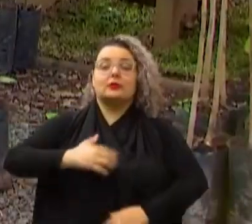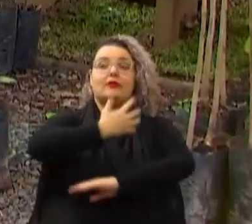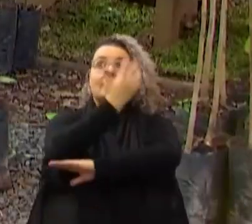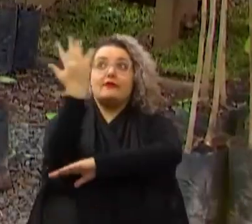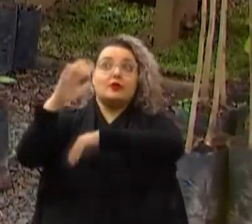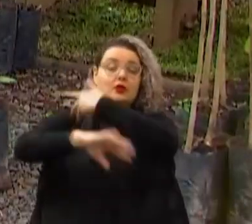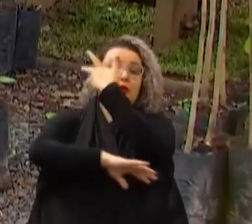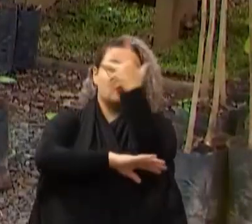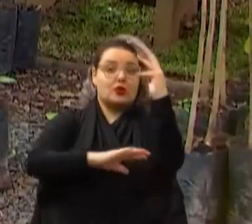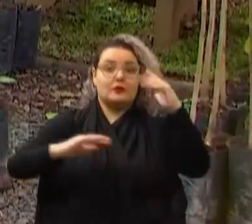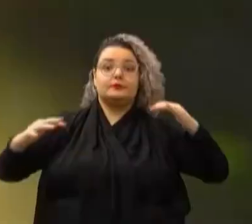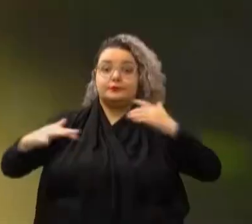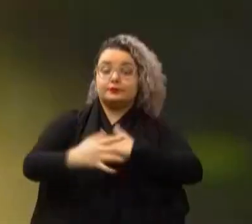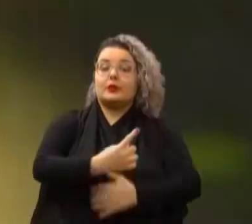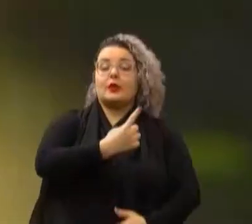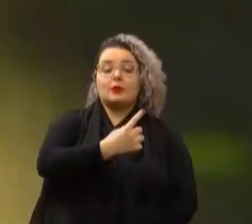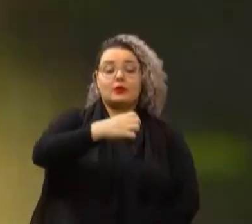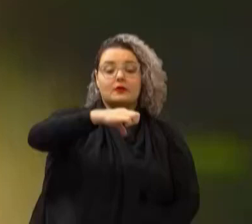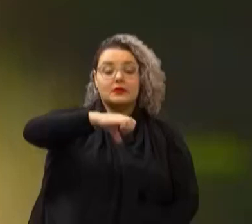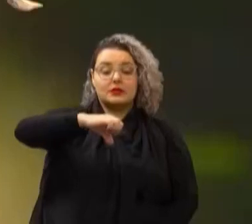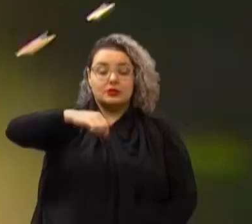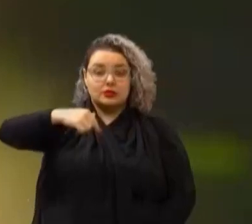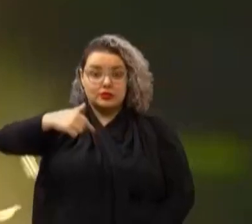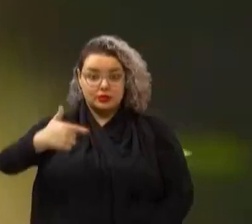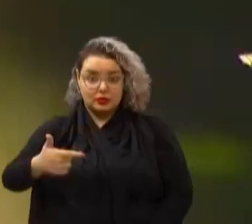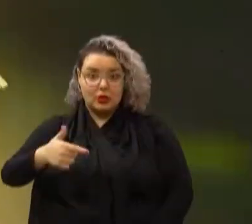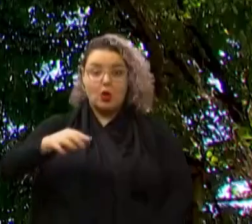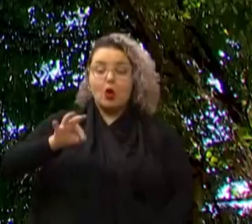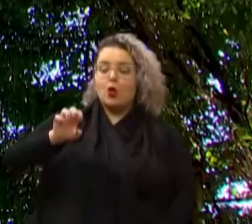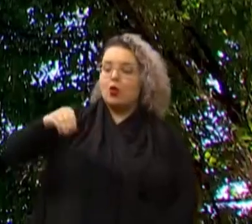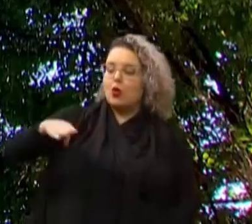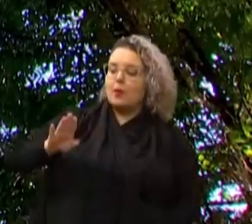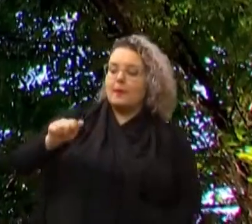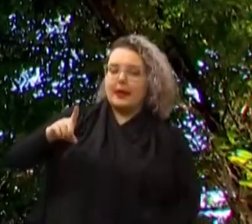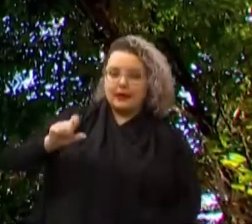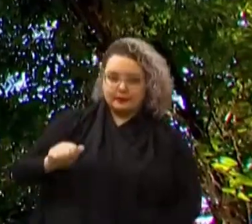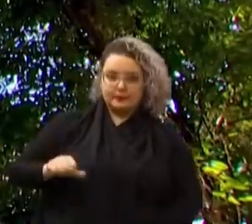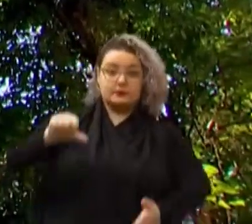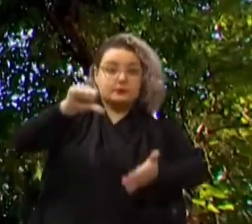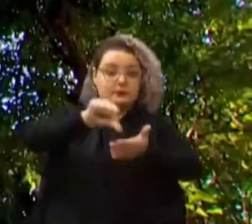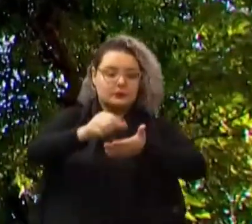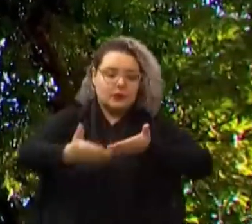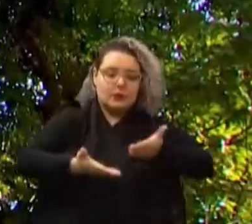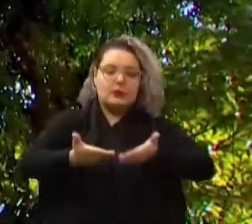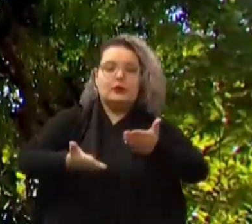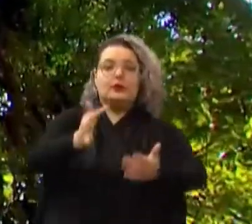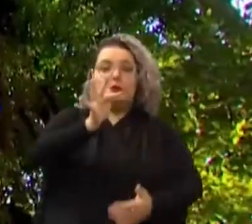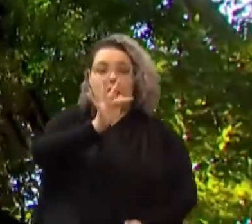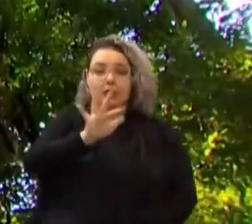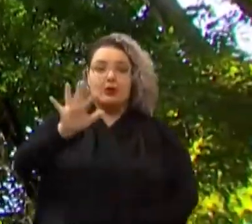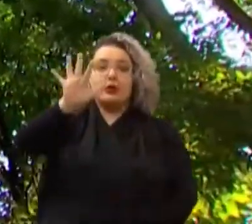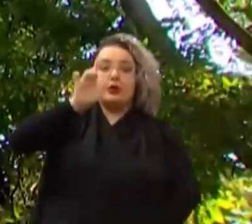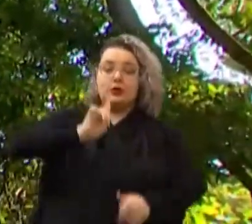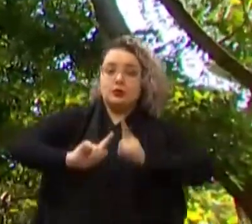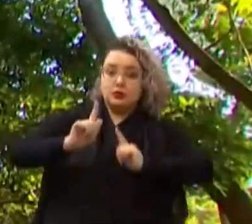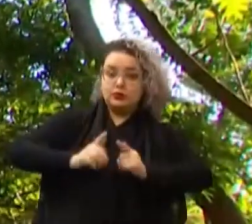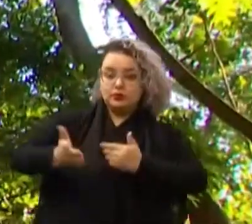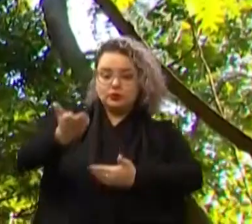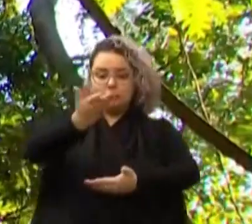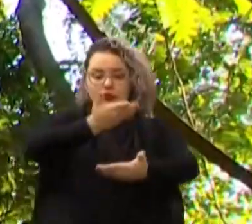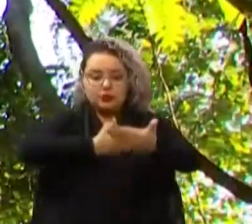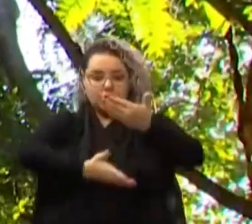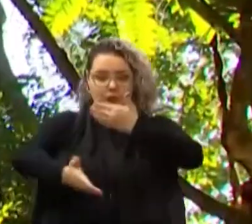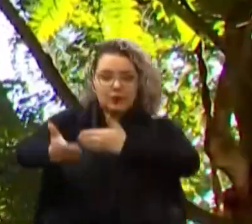Brasil. Tombada em 1992, ela se tornou uma unidade de conservação federal, com